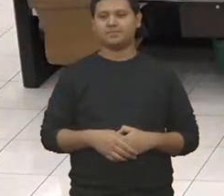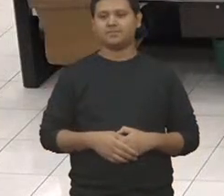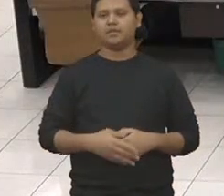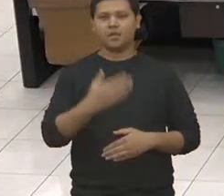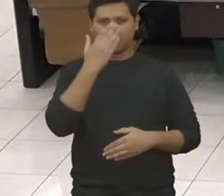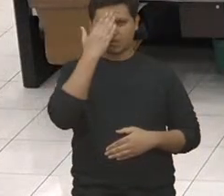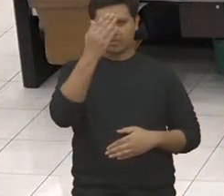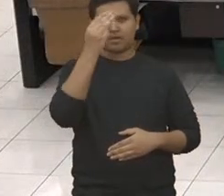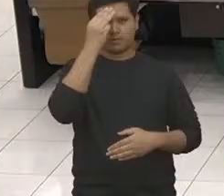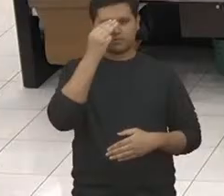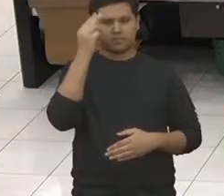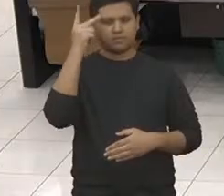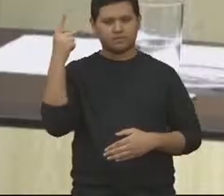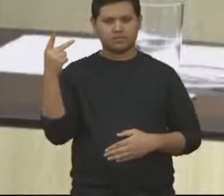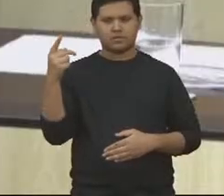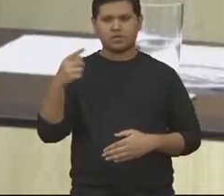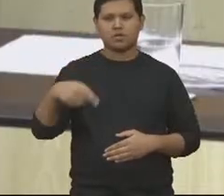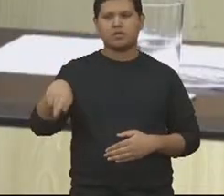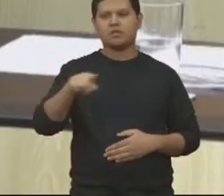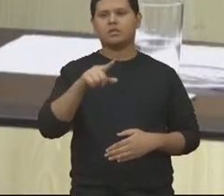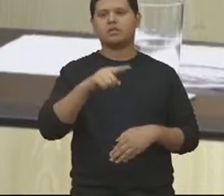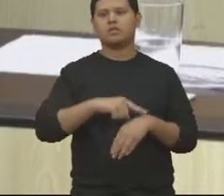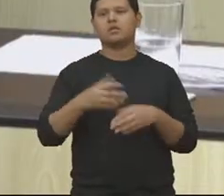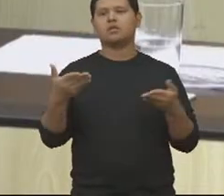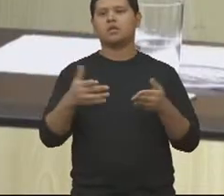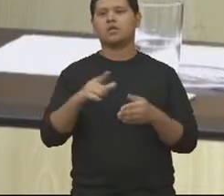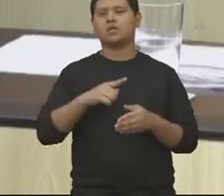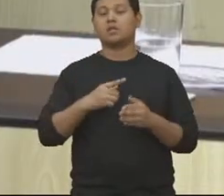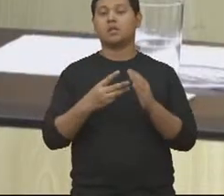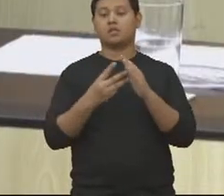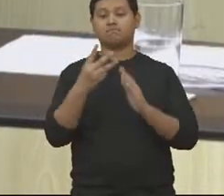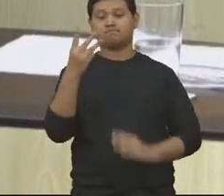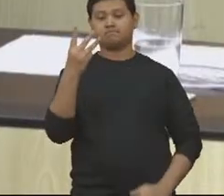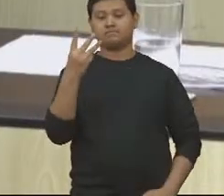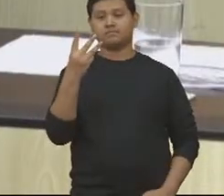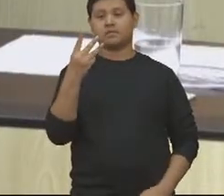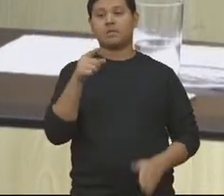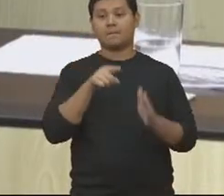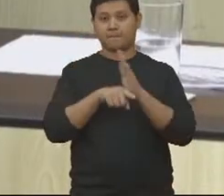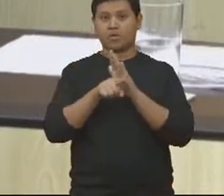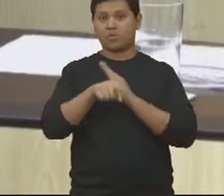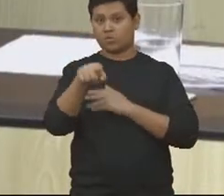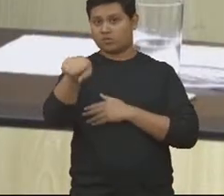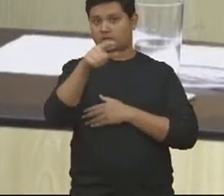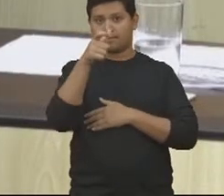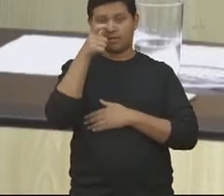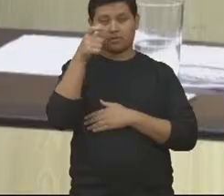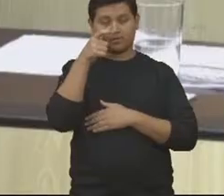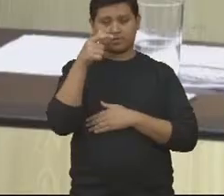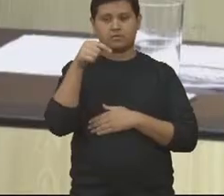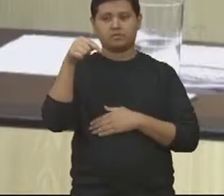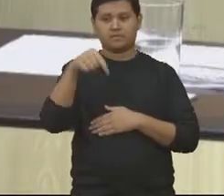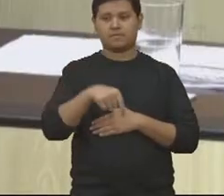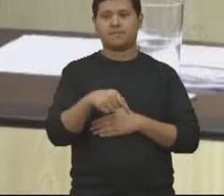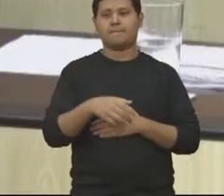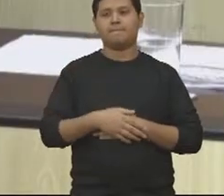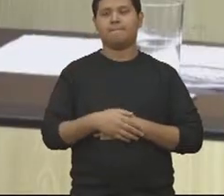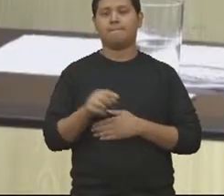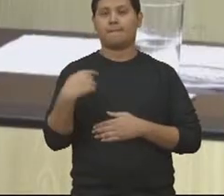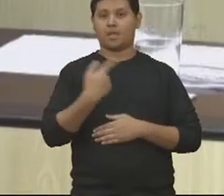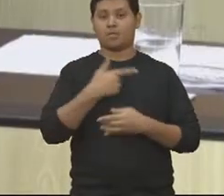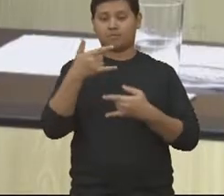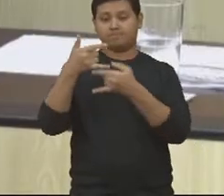Obrigado, Maria Amélia, vereadora. Nós temos aqui 3 perguntas dos internautas que estão acompanhando aí a